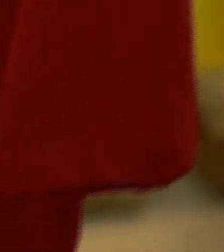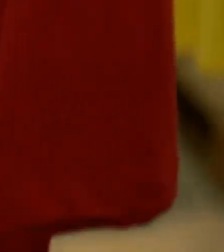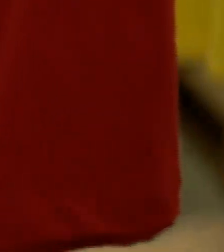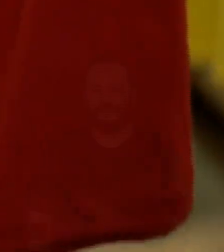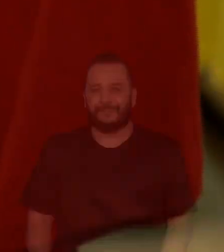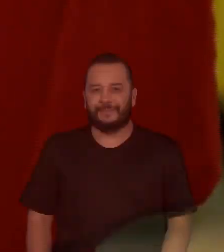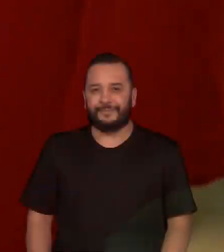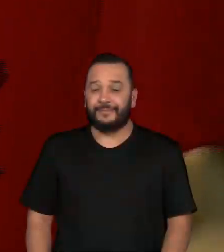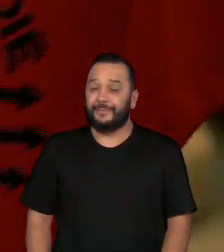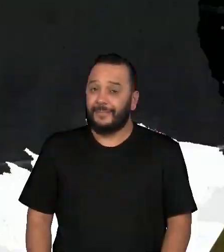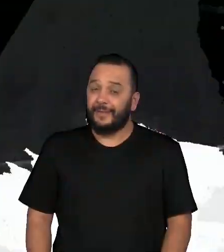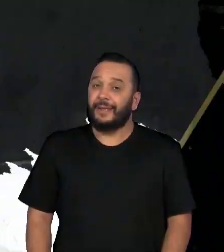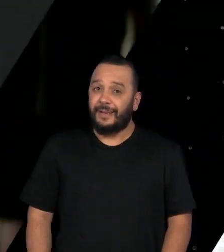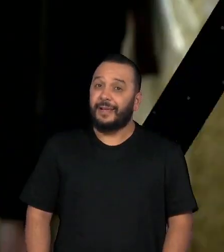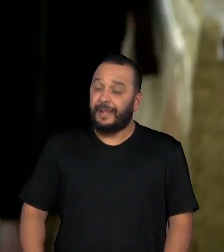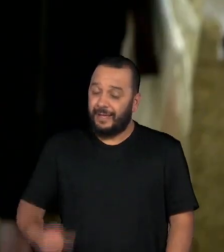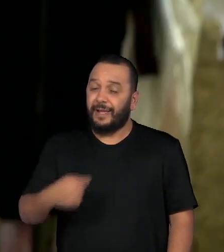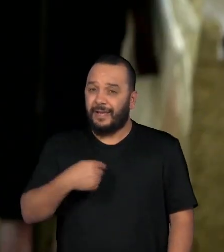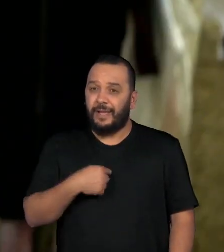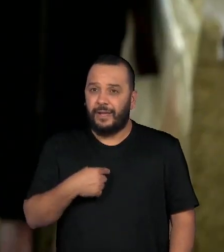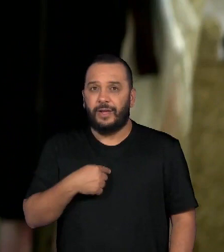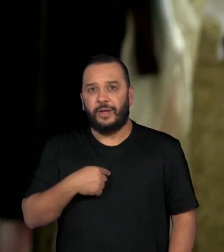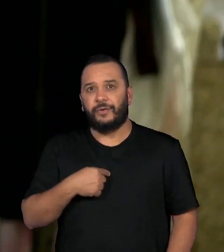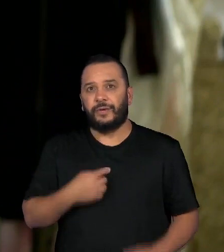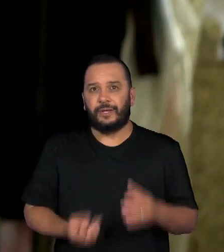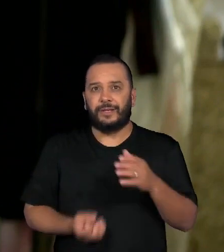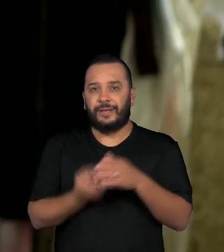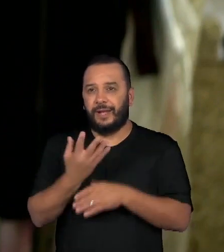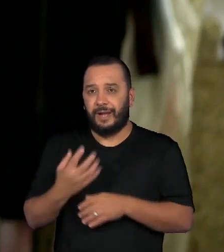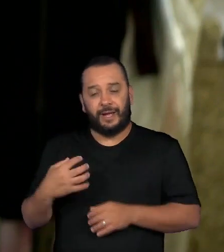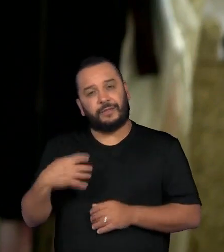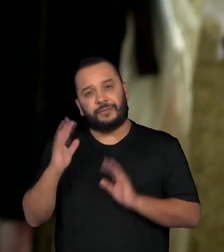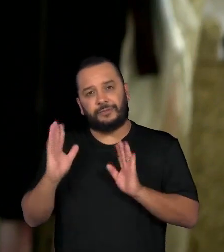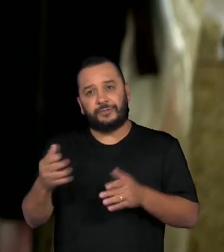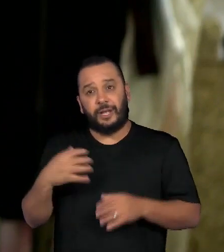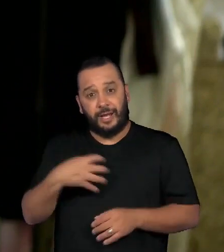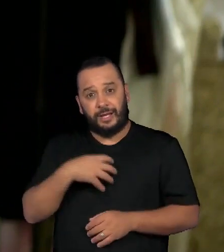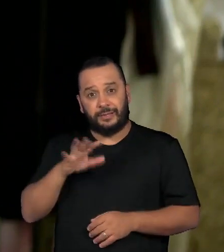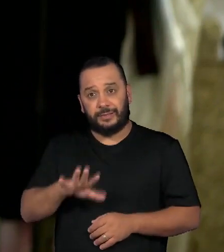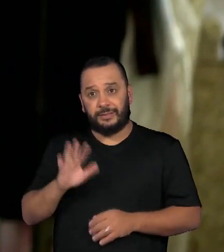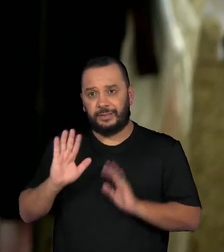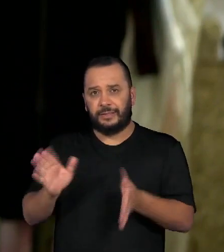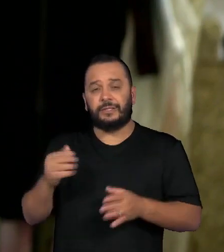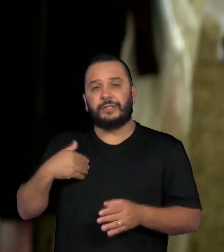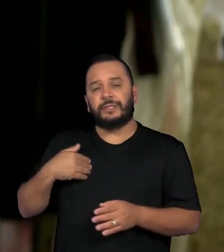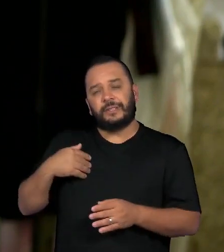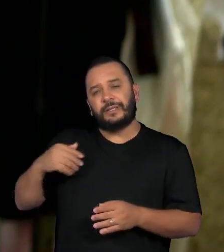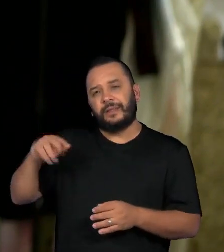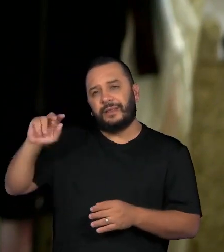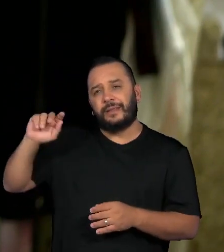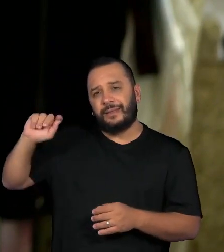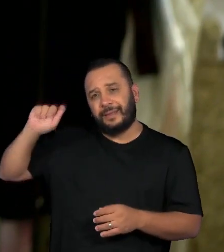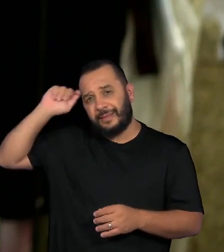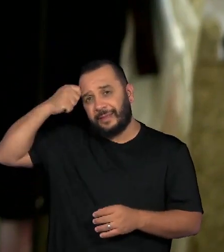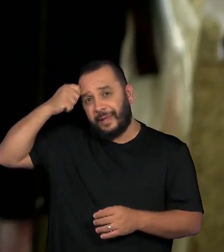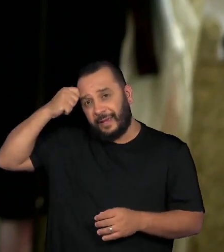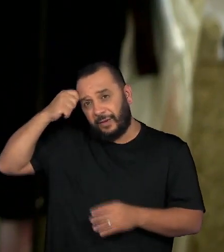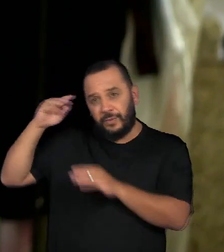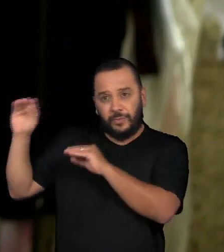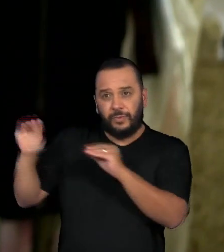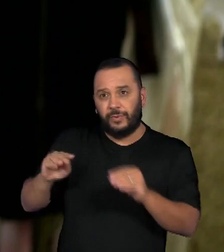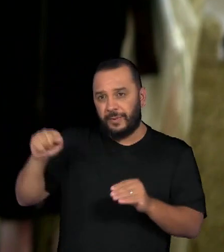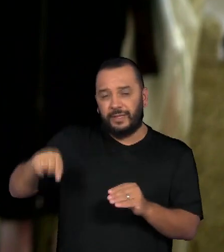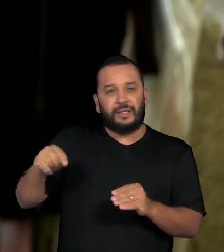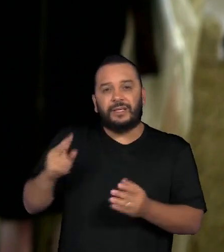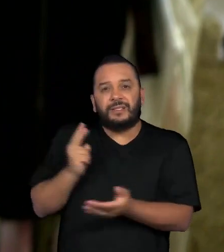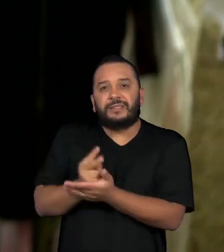Eu fui criada com retalho, porque historicamente, quando os negros chegaram aqui, eles sempre eles se vestiam com o resto do